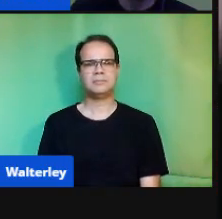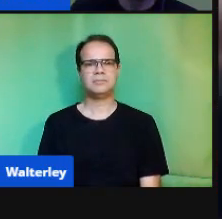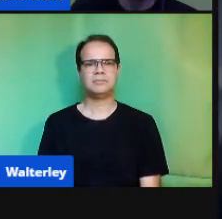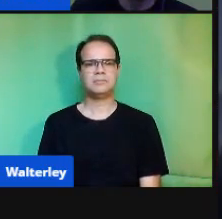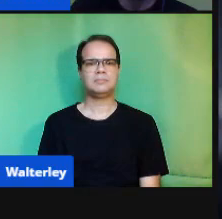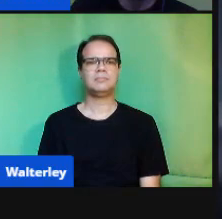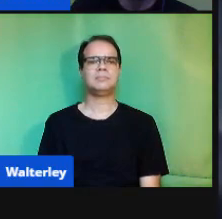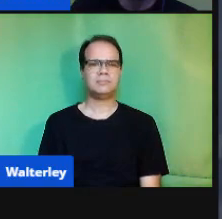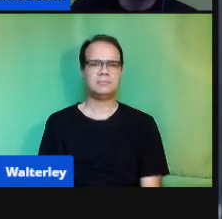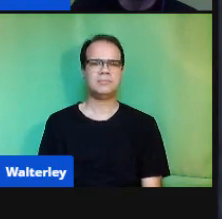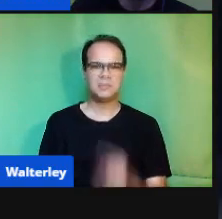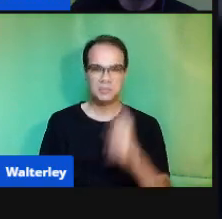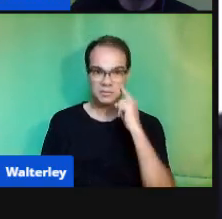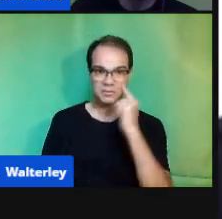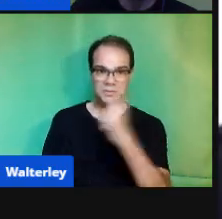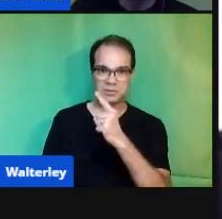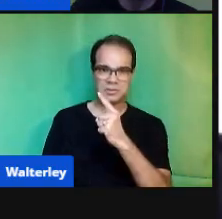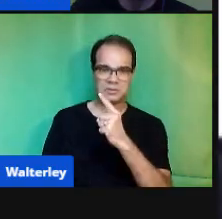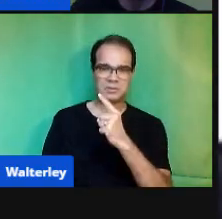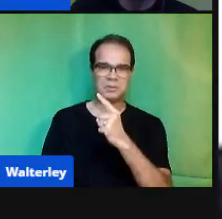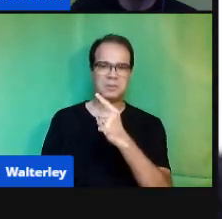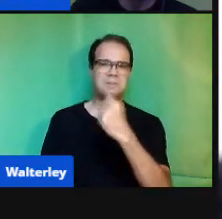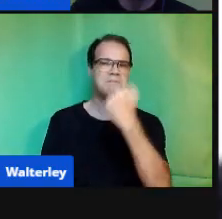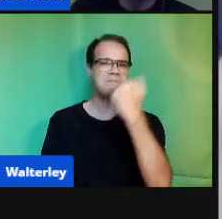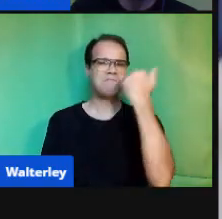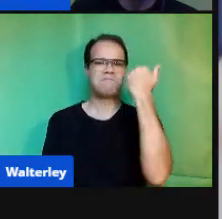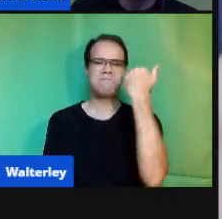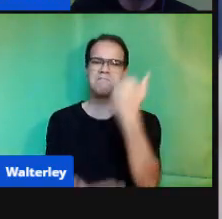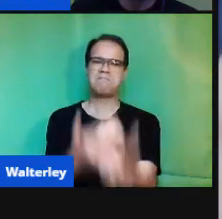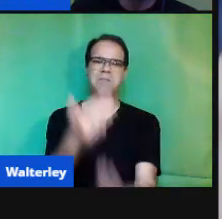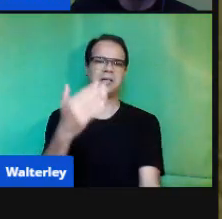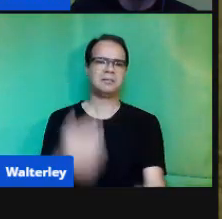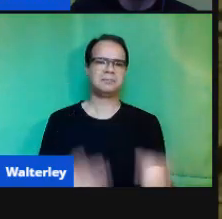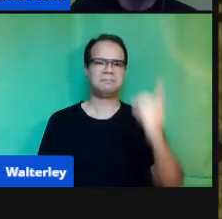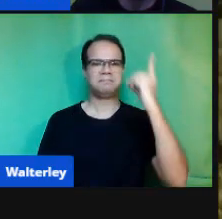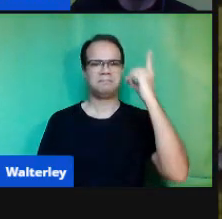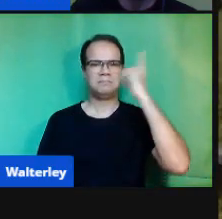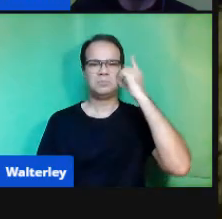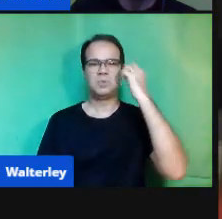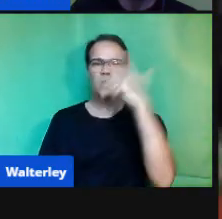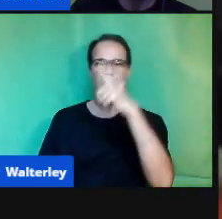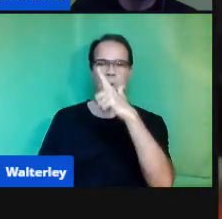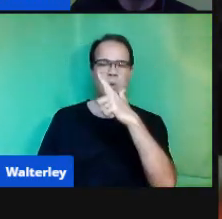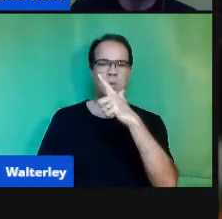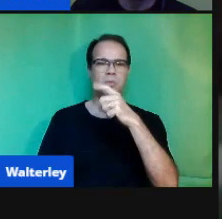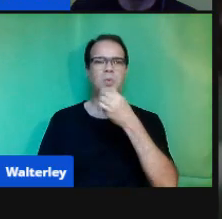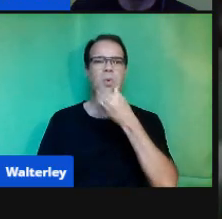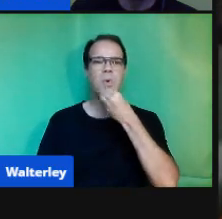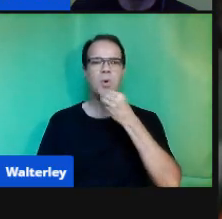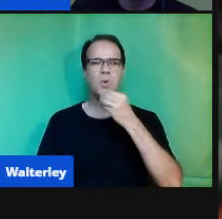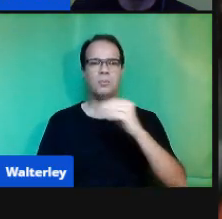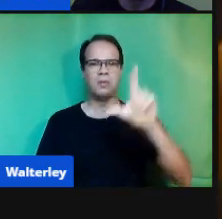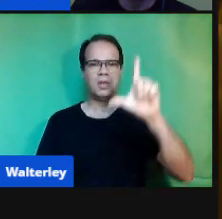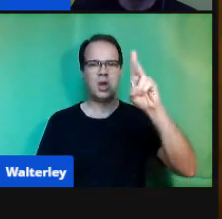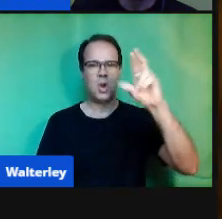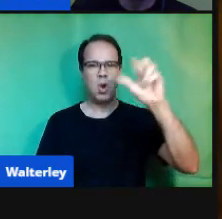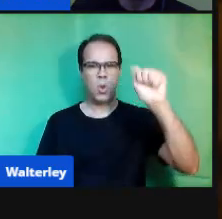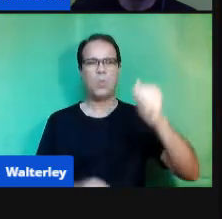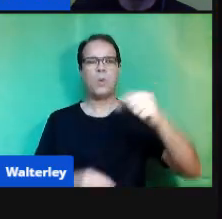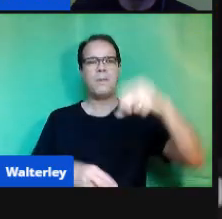Uma presidente destituída, um presidente preso, a nossa democracia está desmoronando. Essa farsa sexista.